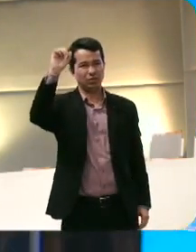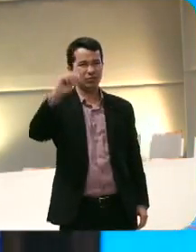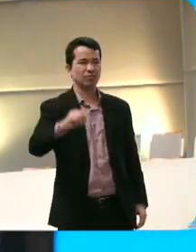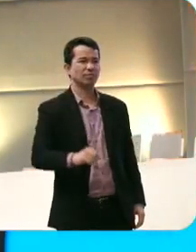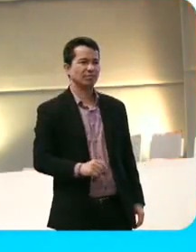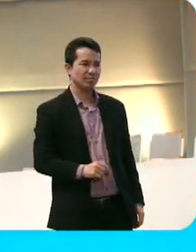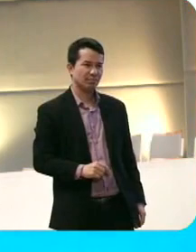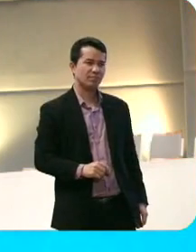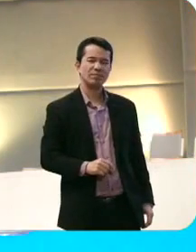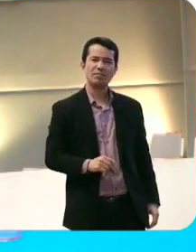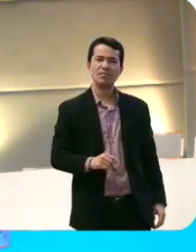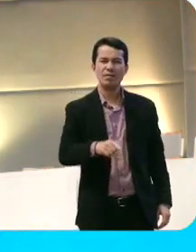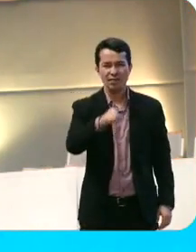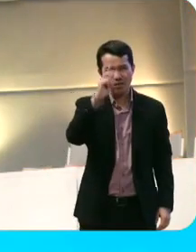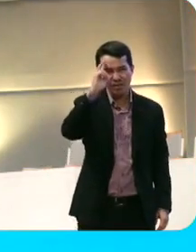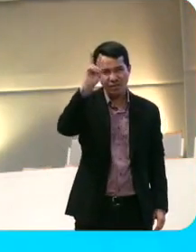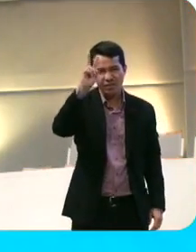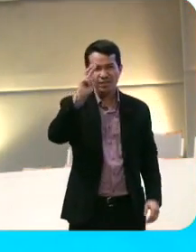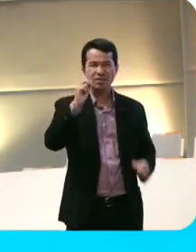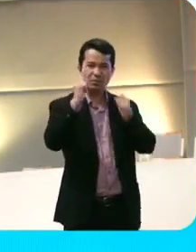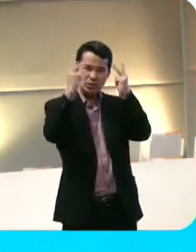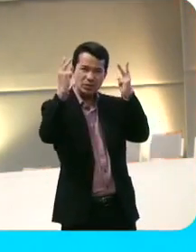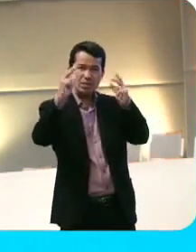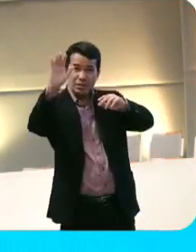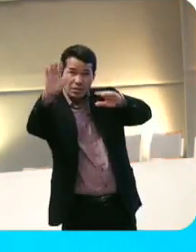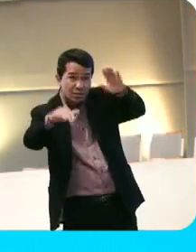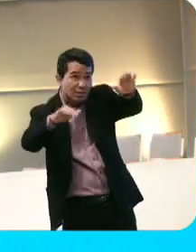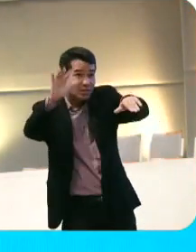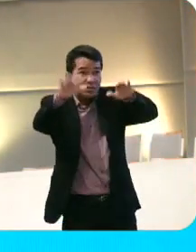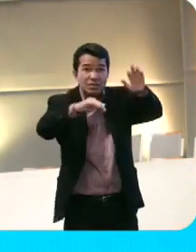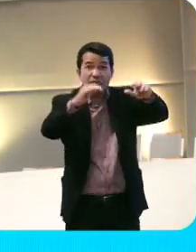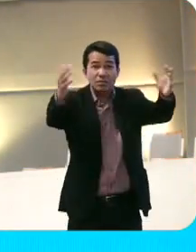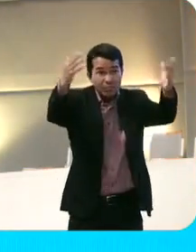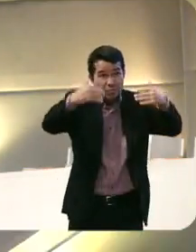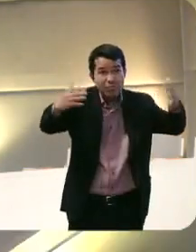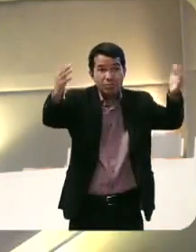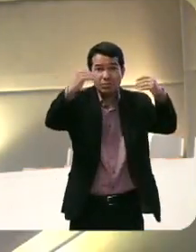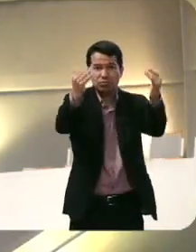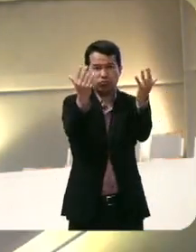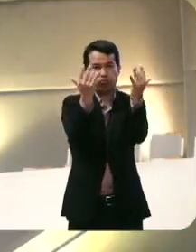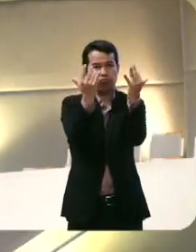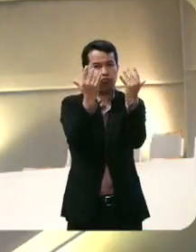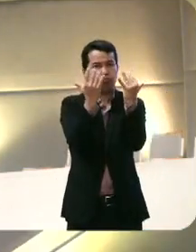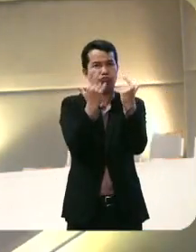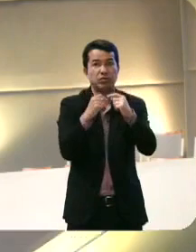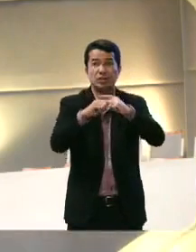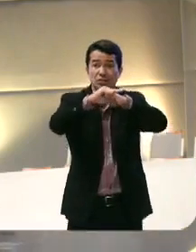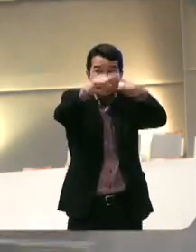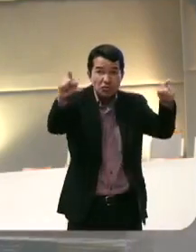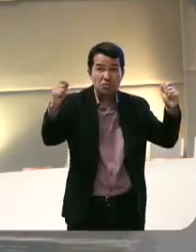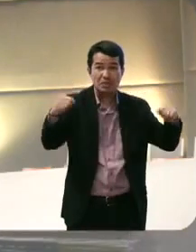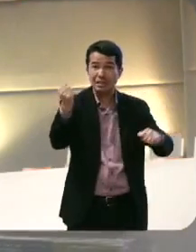A primeira coisa que Moisés faz é isso: chamar o povo ao arrependimento. Mas quando estamos em busca da nuvem,